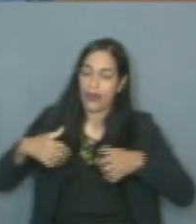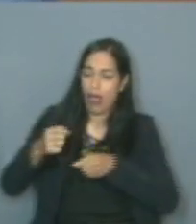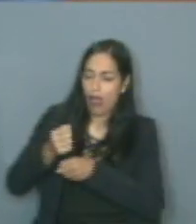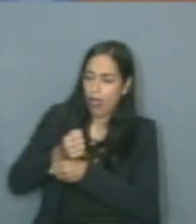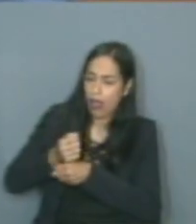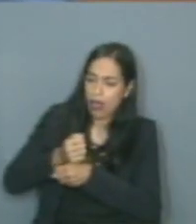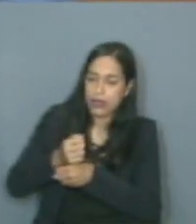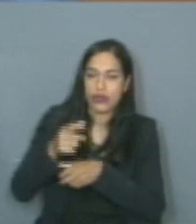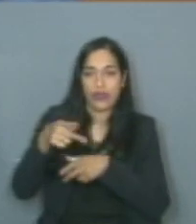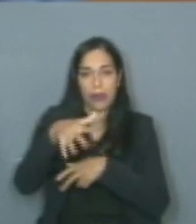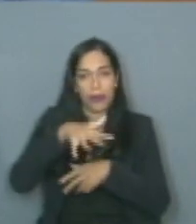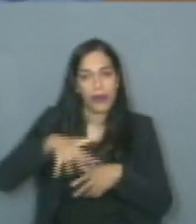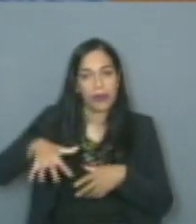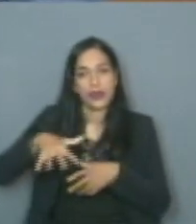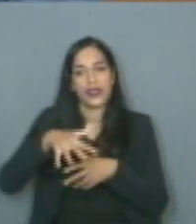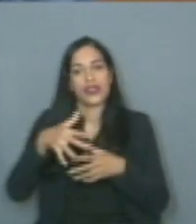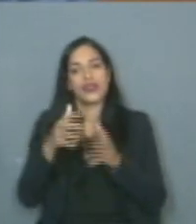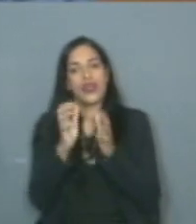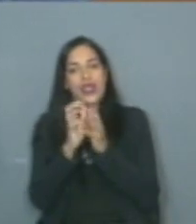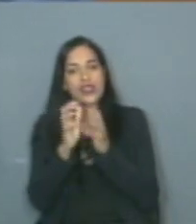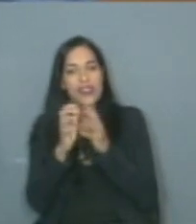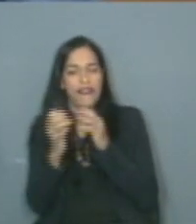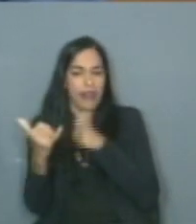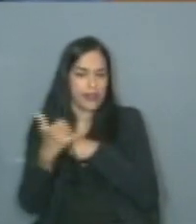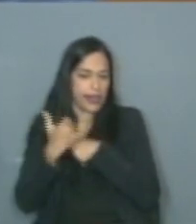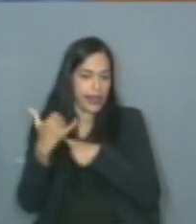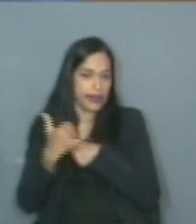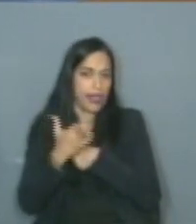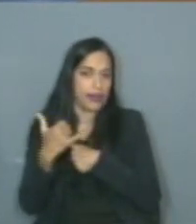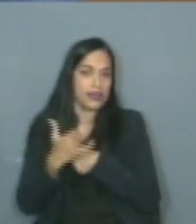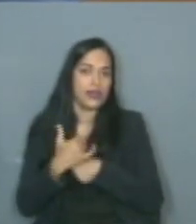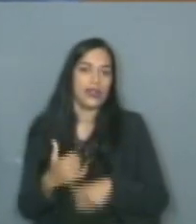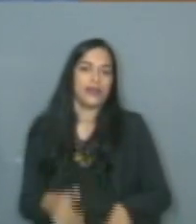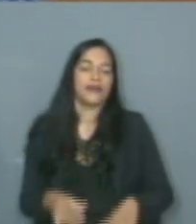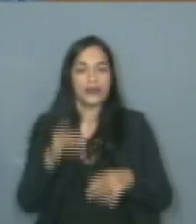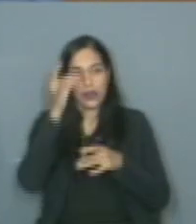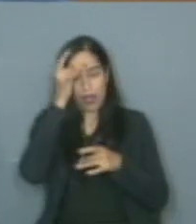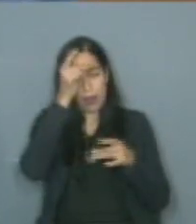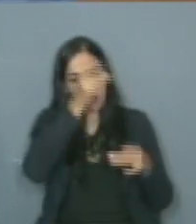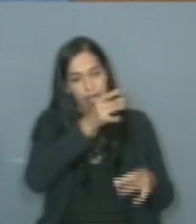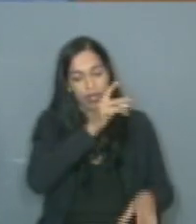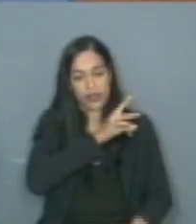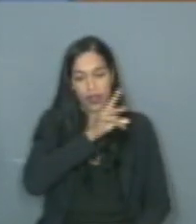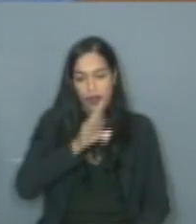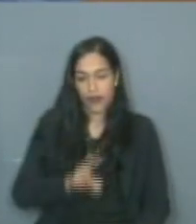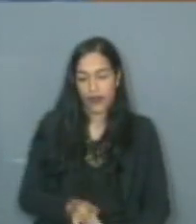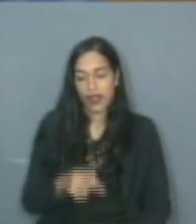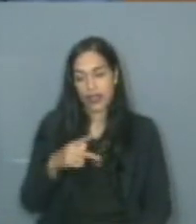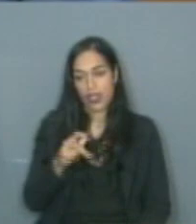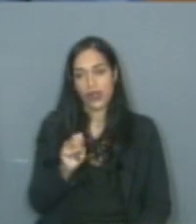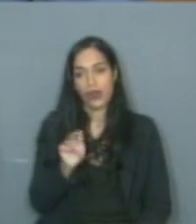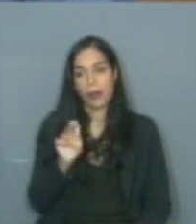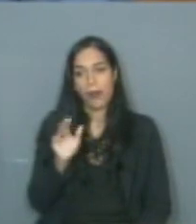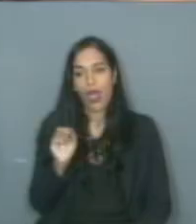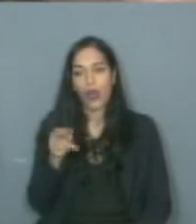anos que a população do Recife era enganada com esses números. Concedo a parte ao vereador Paulo Muniz.